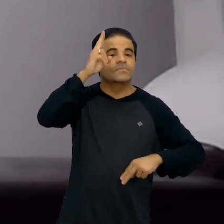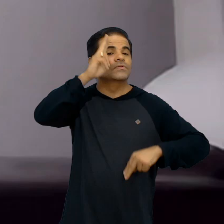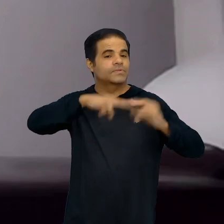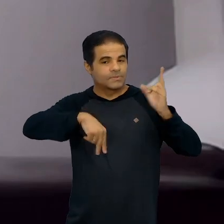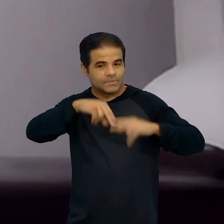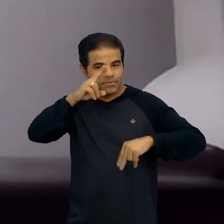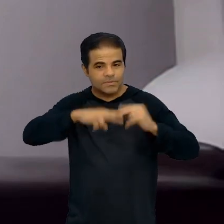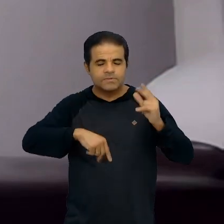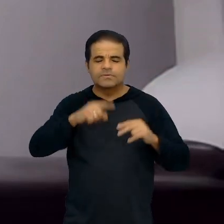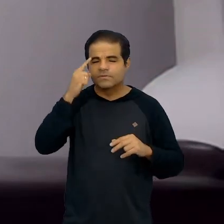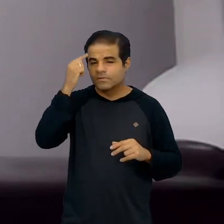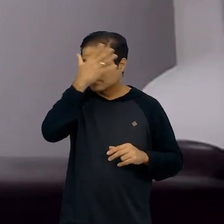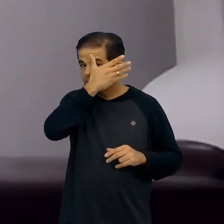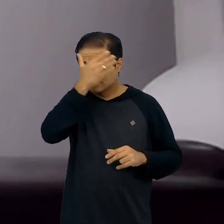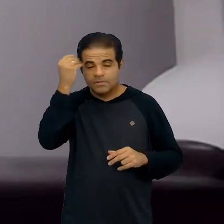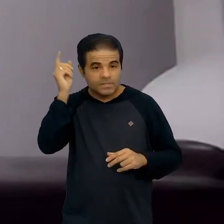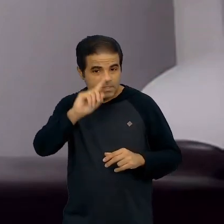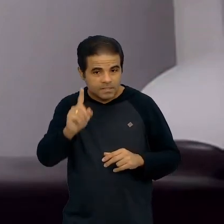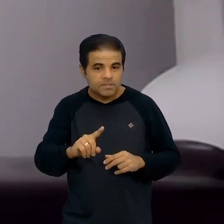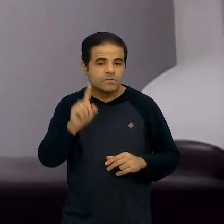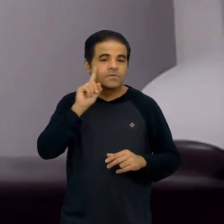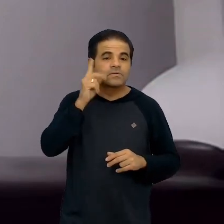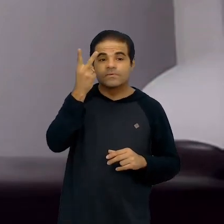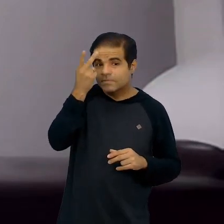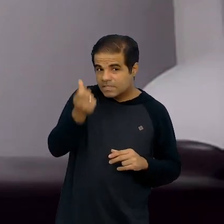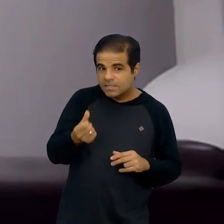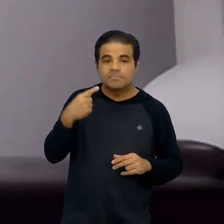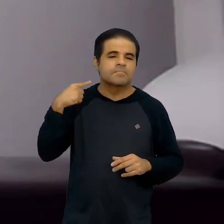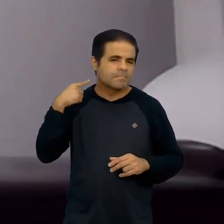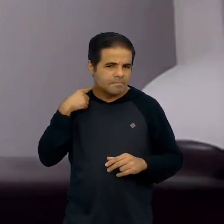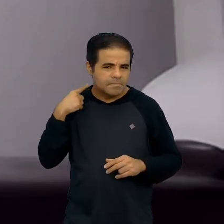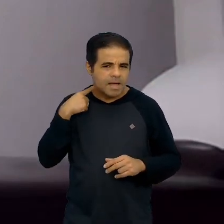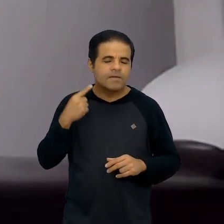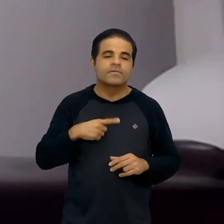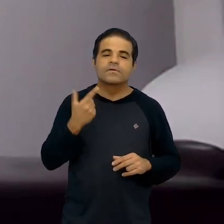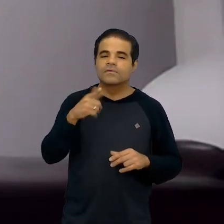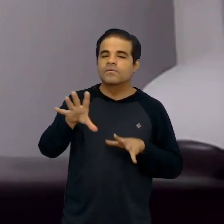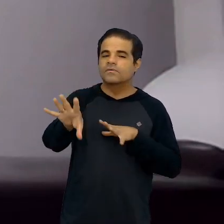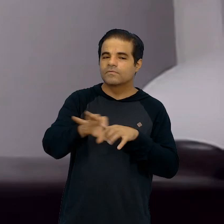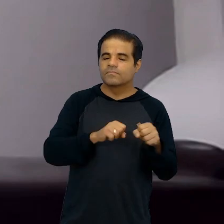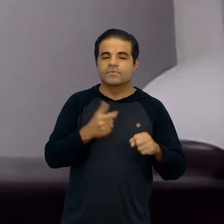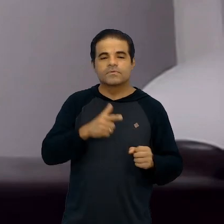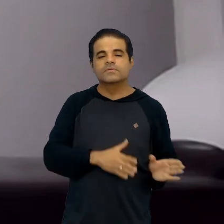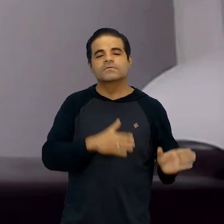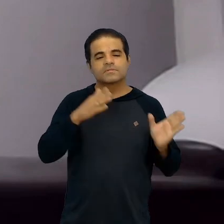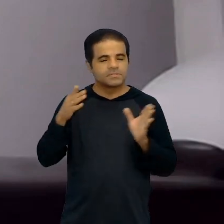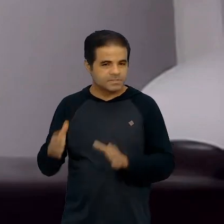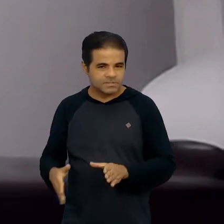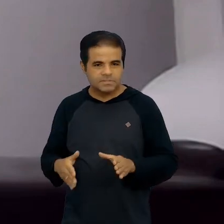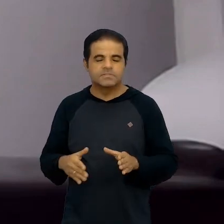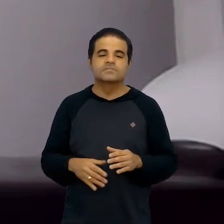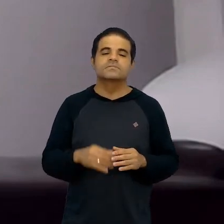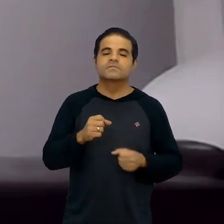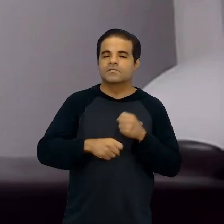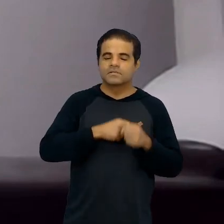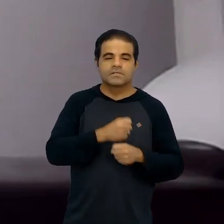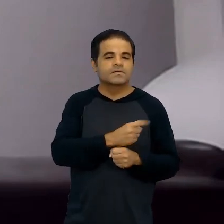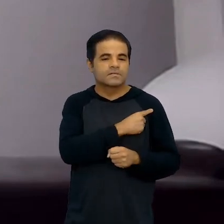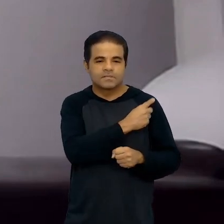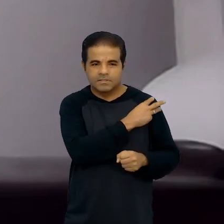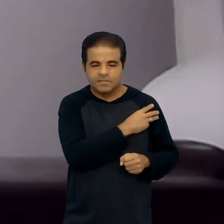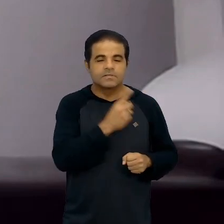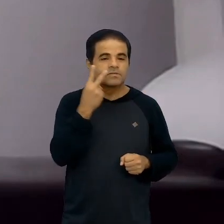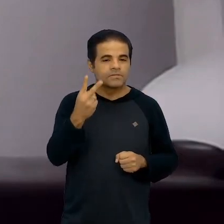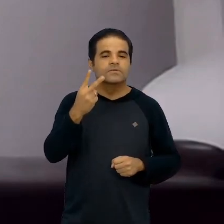junho, mas não esqueçam que vocês no dia 26 de maio terão a formação de etapa e a de ano e série que será no